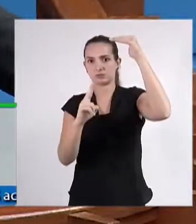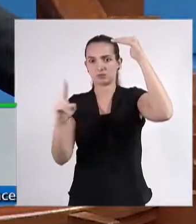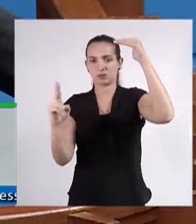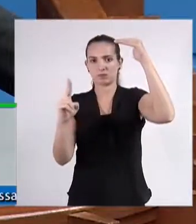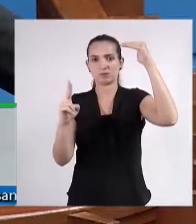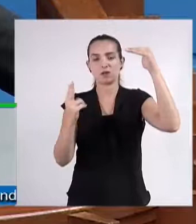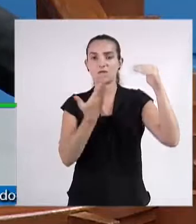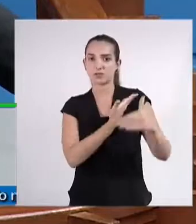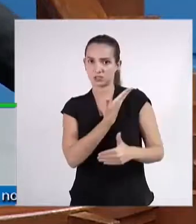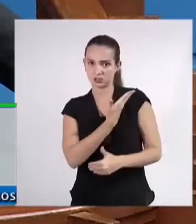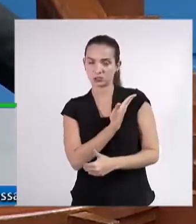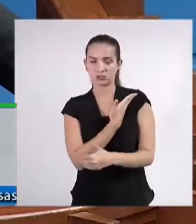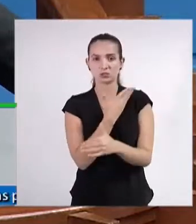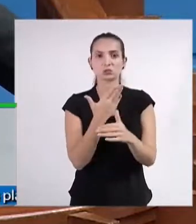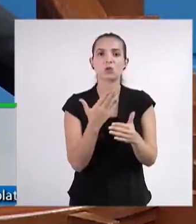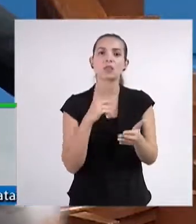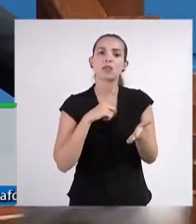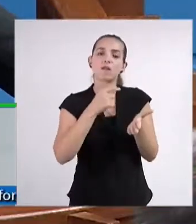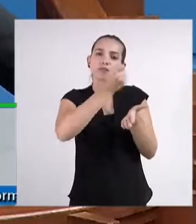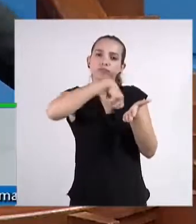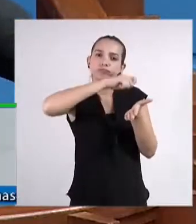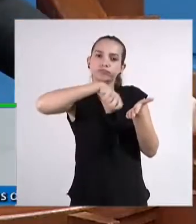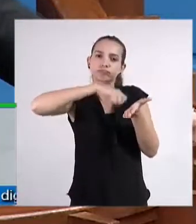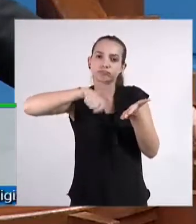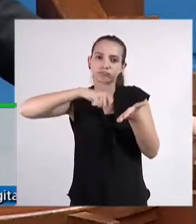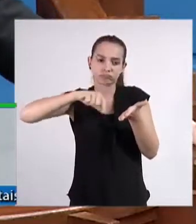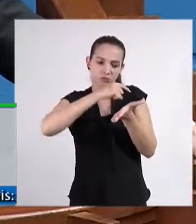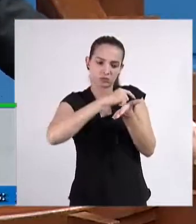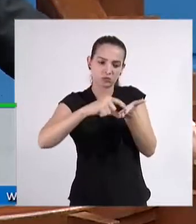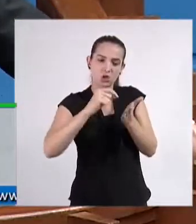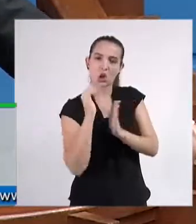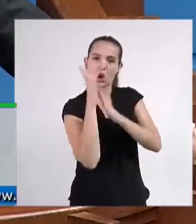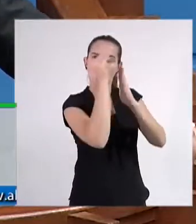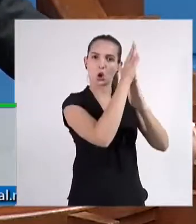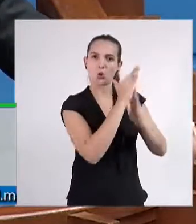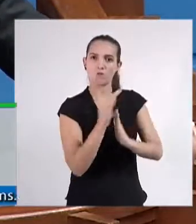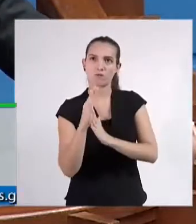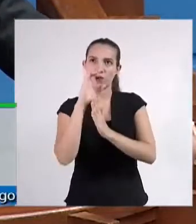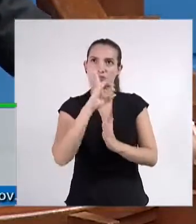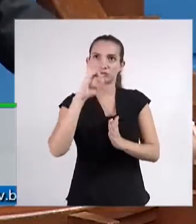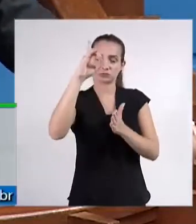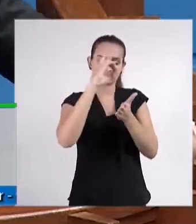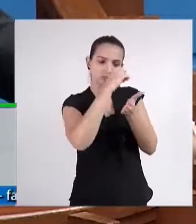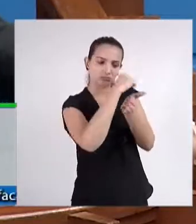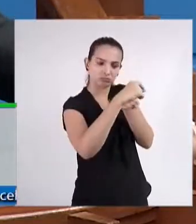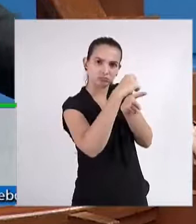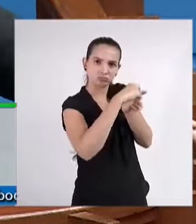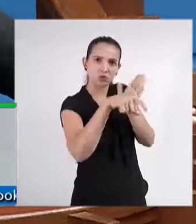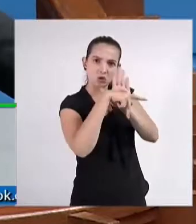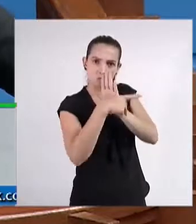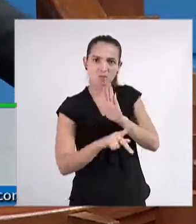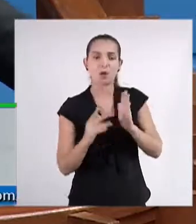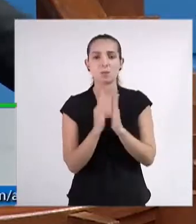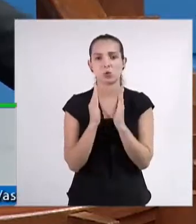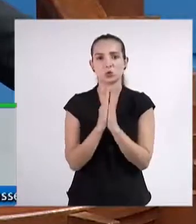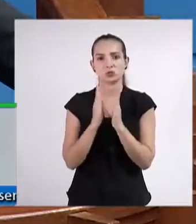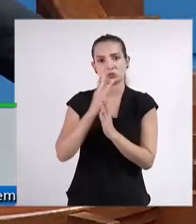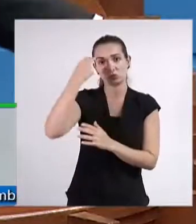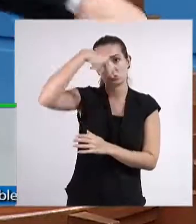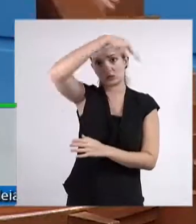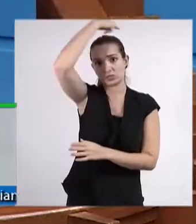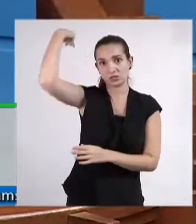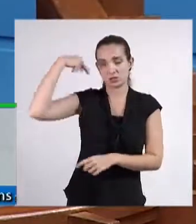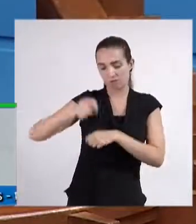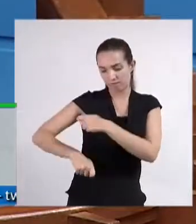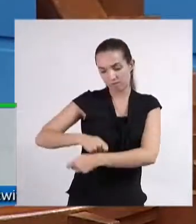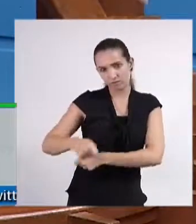Laudato Si, quer dizer louvado seja, que é da oração de São Francisco de Assis,